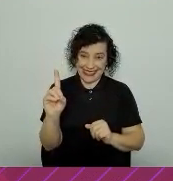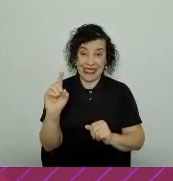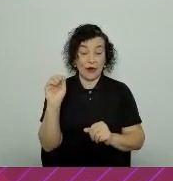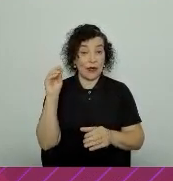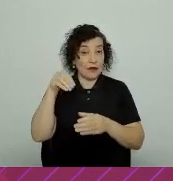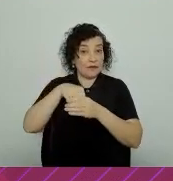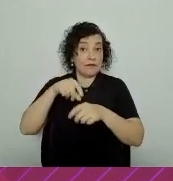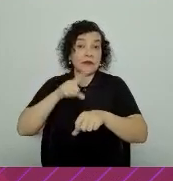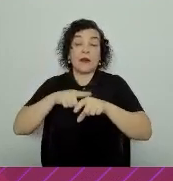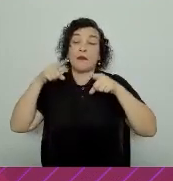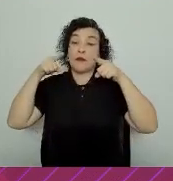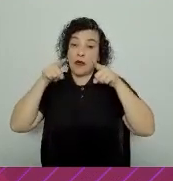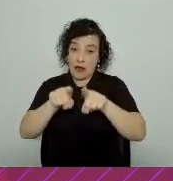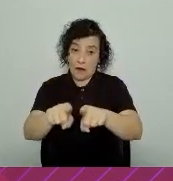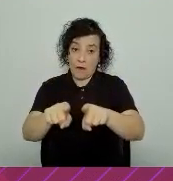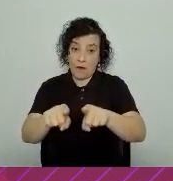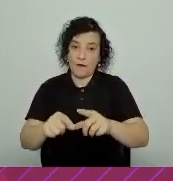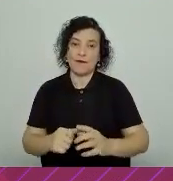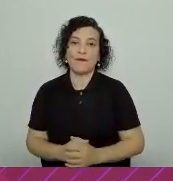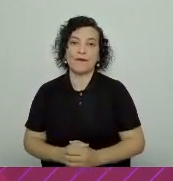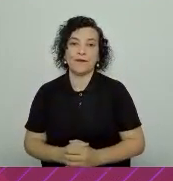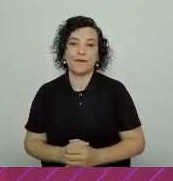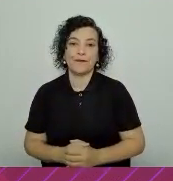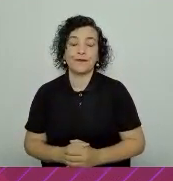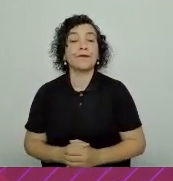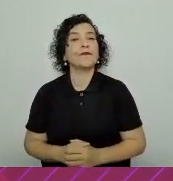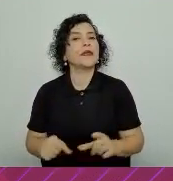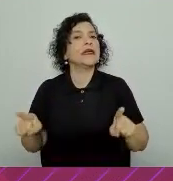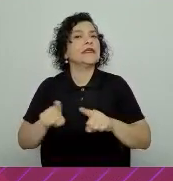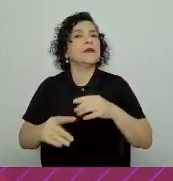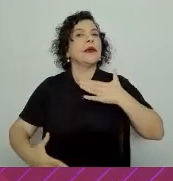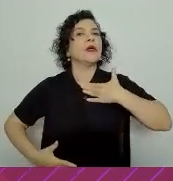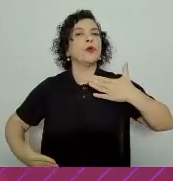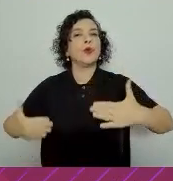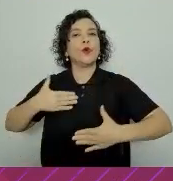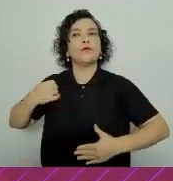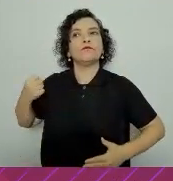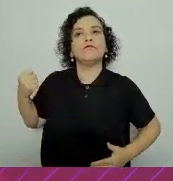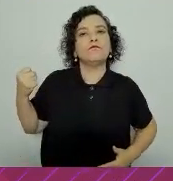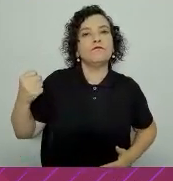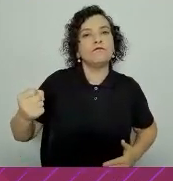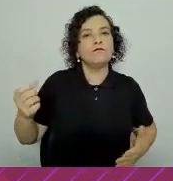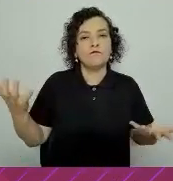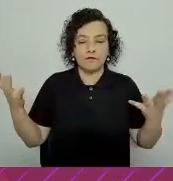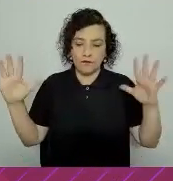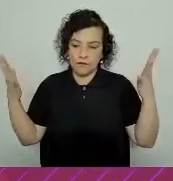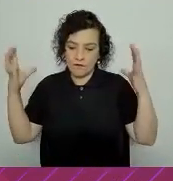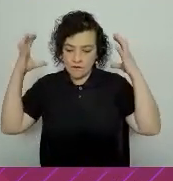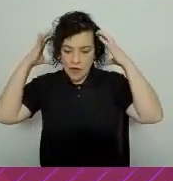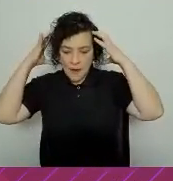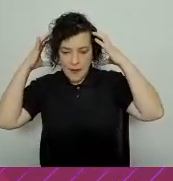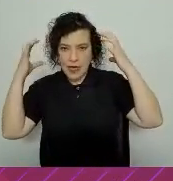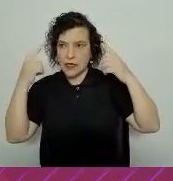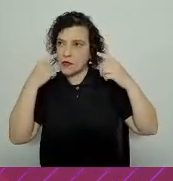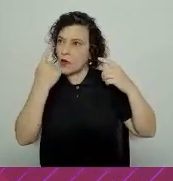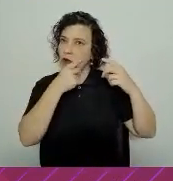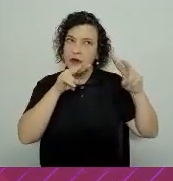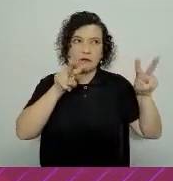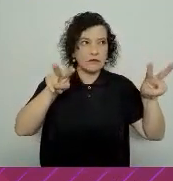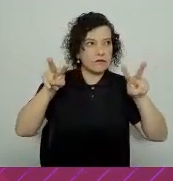tempo real o corpo como interação movimento de mãos cabeça olhar reconhecimento